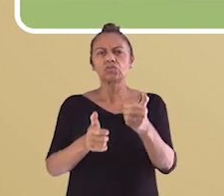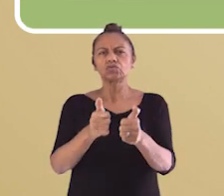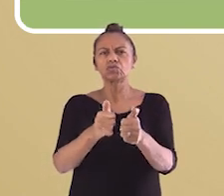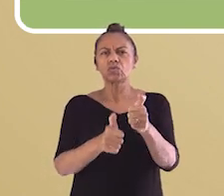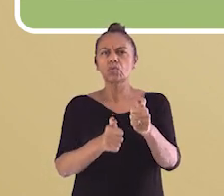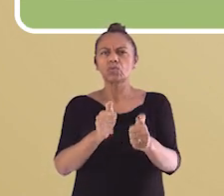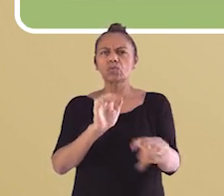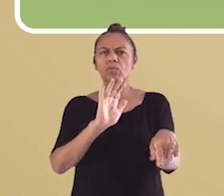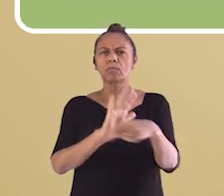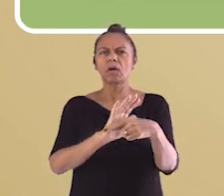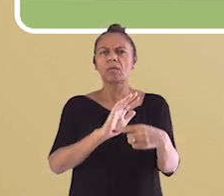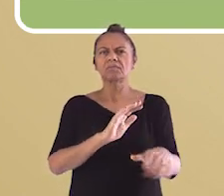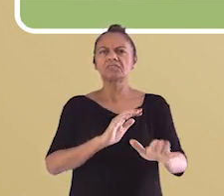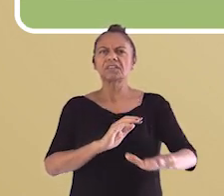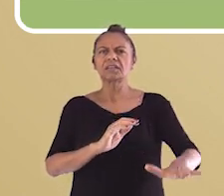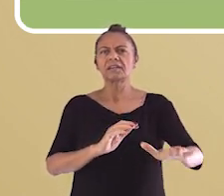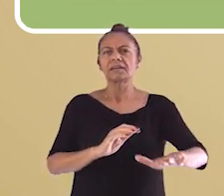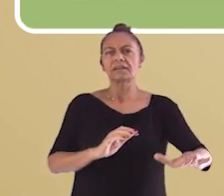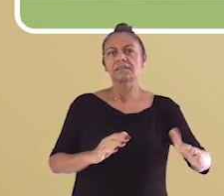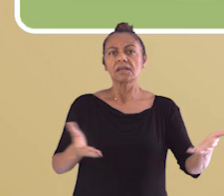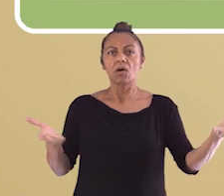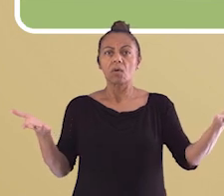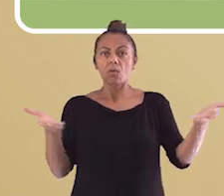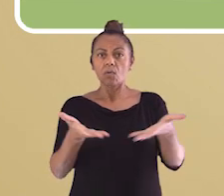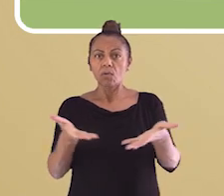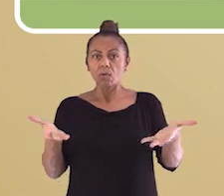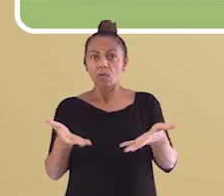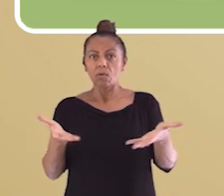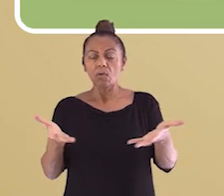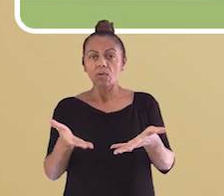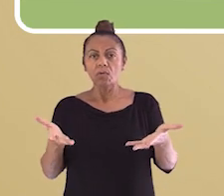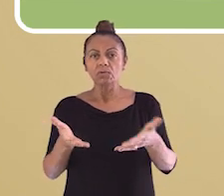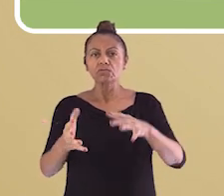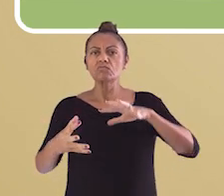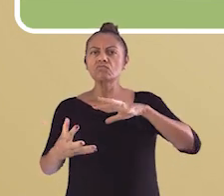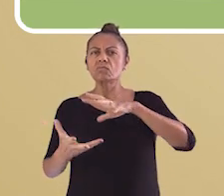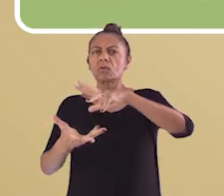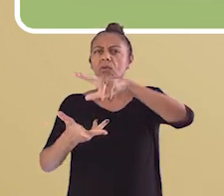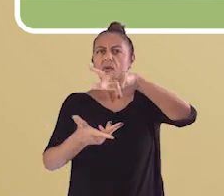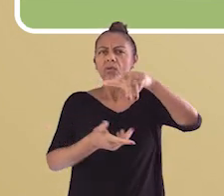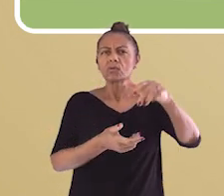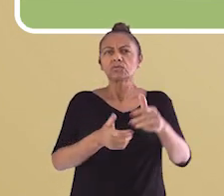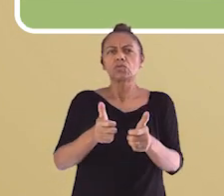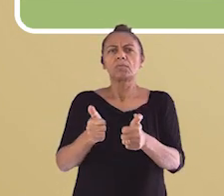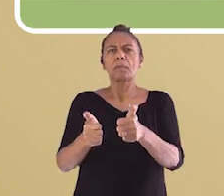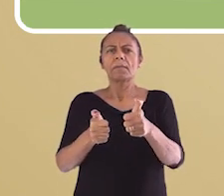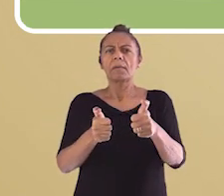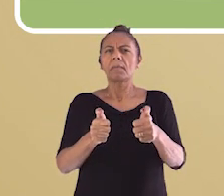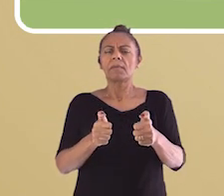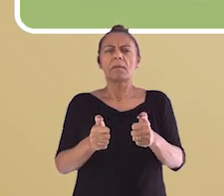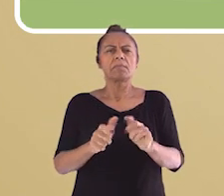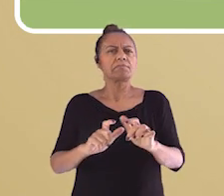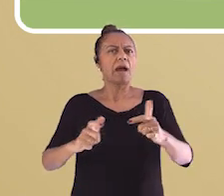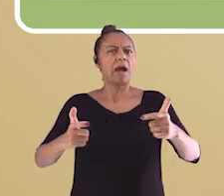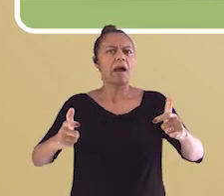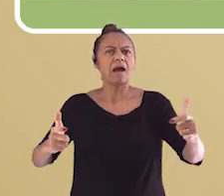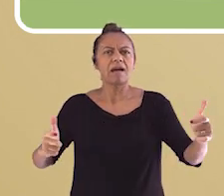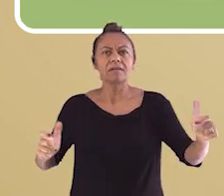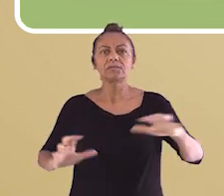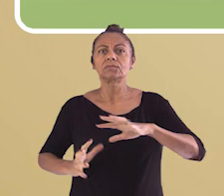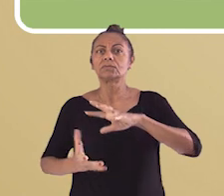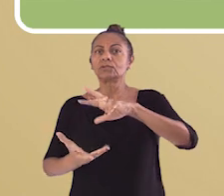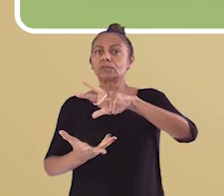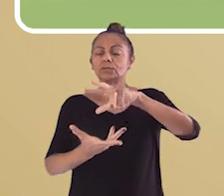gera muitos empregos e movimenta milhões de reais ao redor do mundo. Com lives, streams